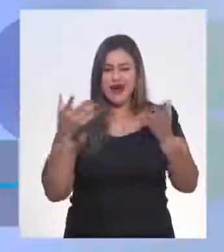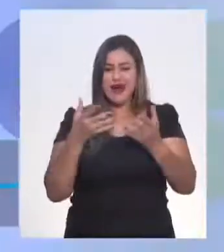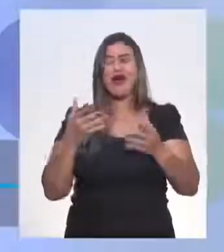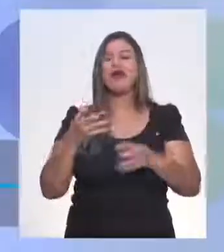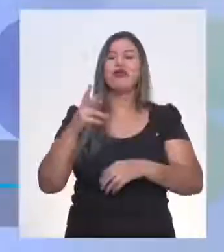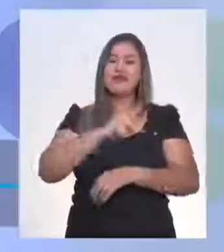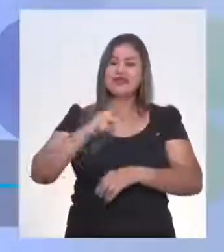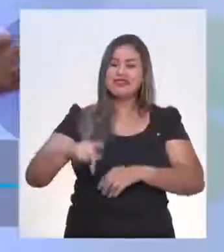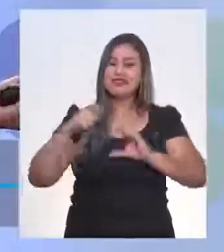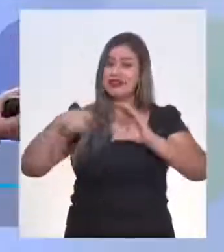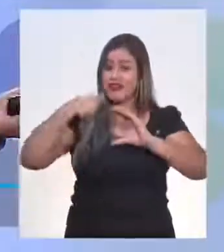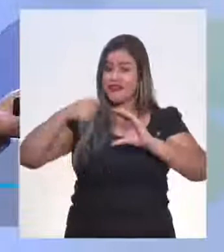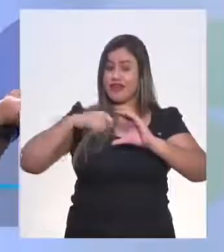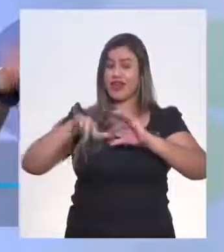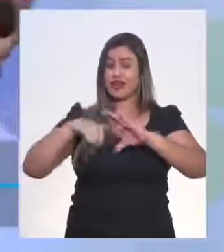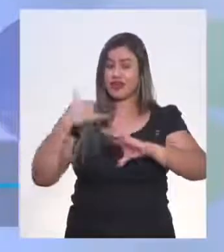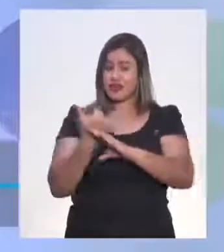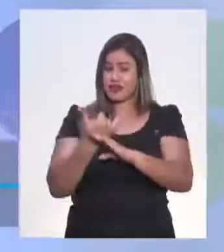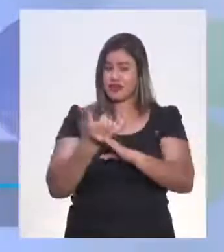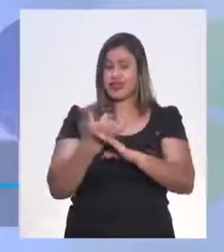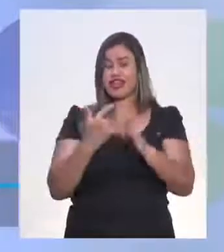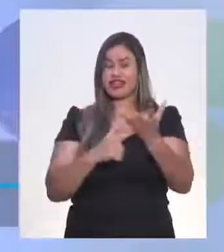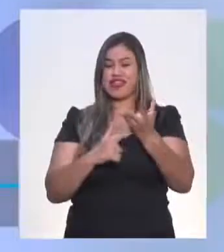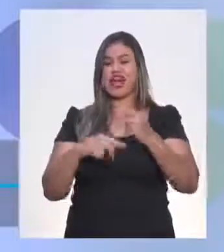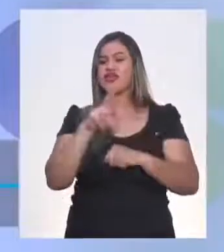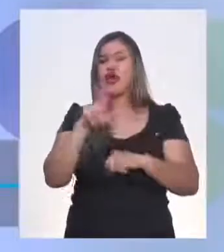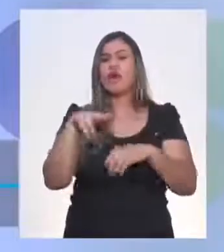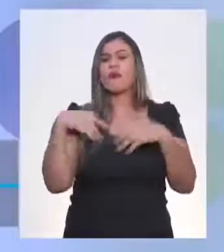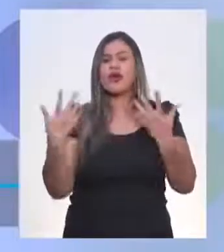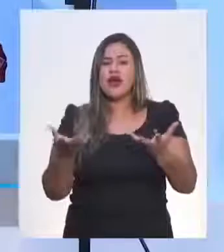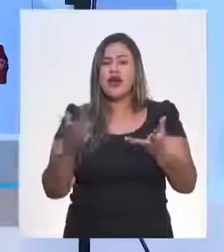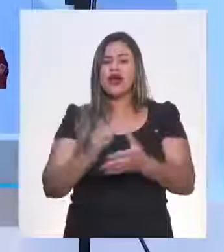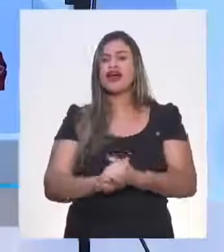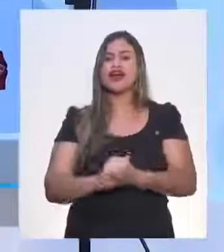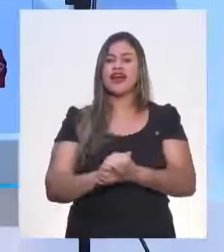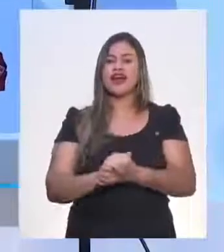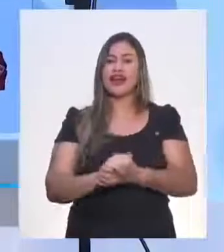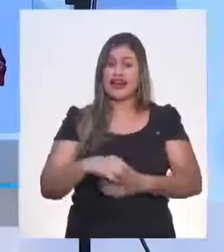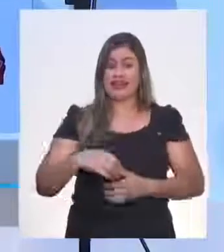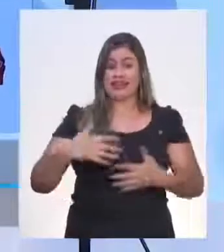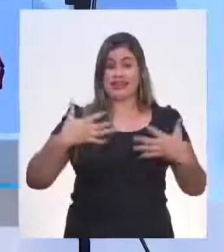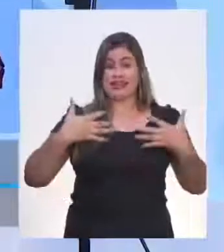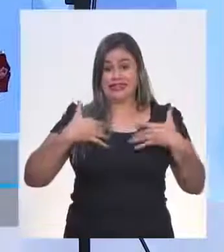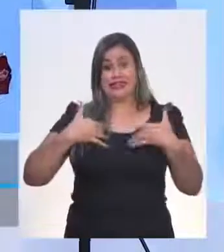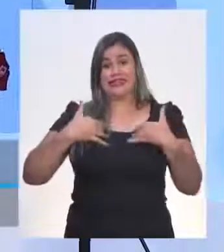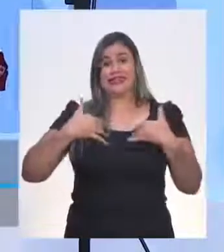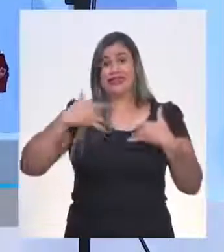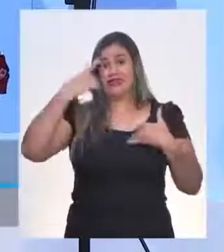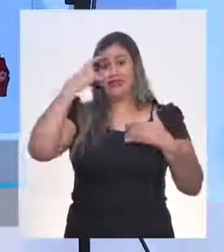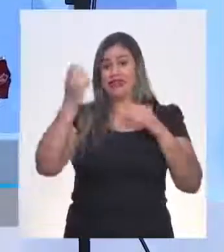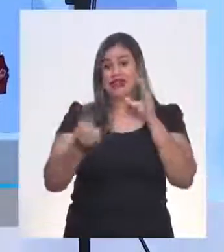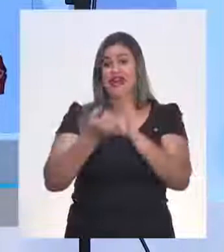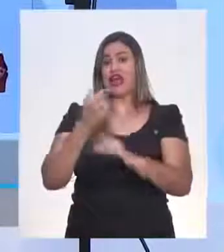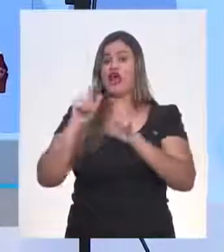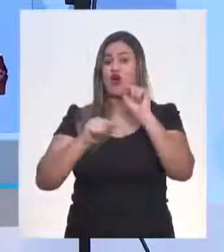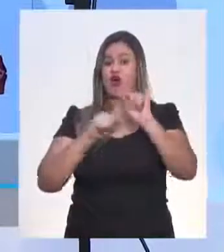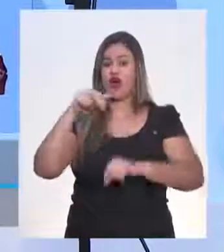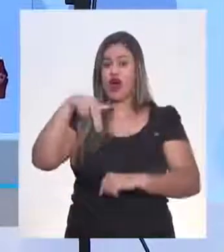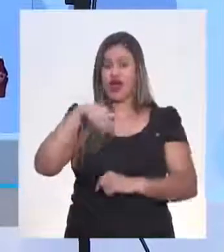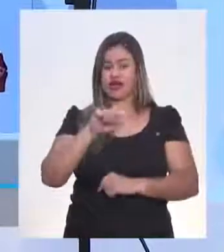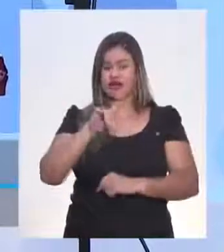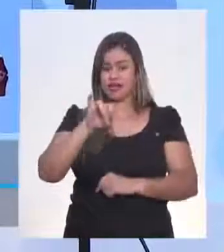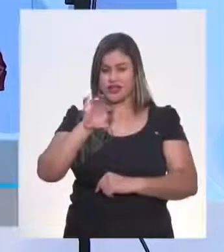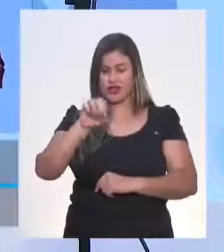música inteira e vai colocar no canal de ter um canal de arte Como que é o nome do canal professor do canal como sou uma pessoa muito muito criativa o nome do canal